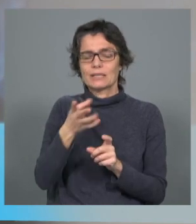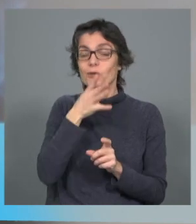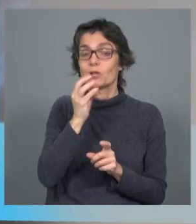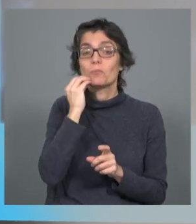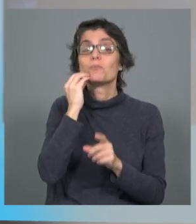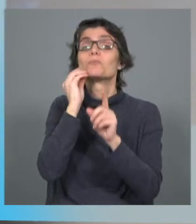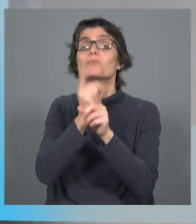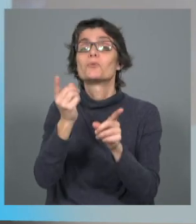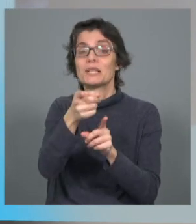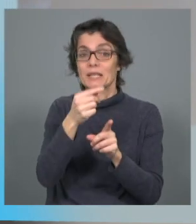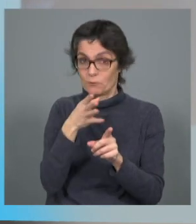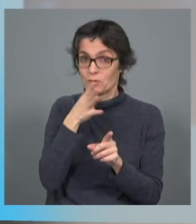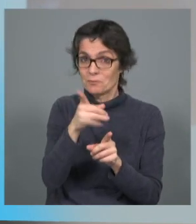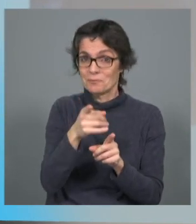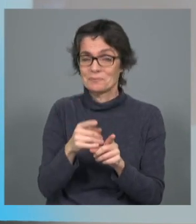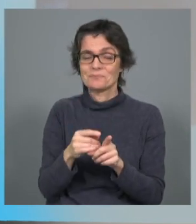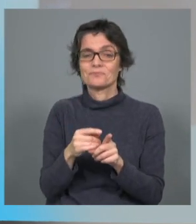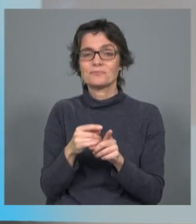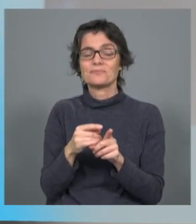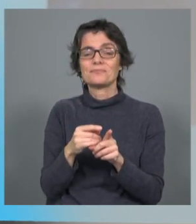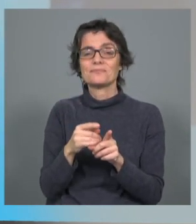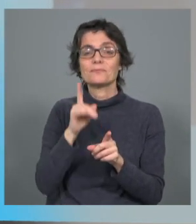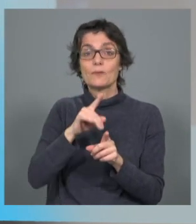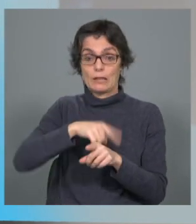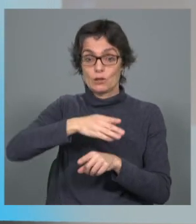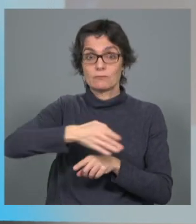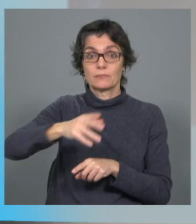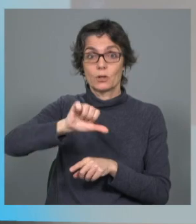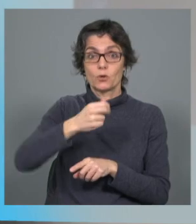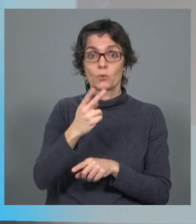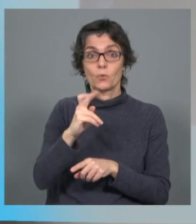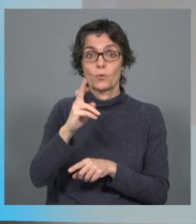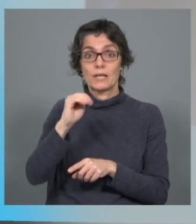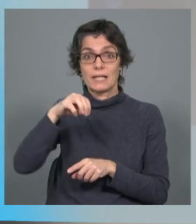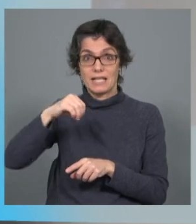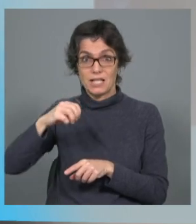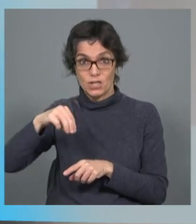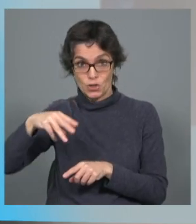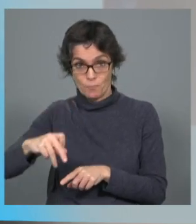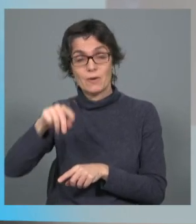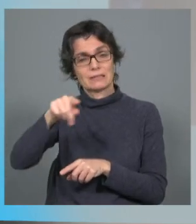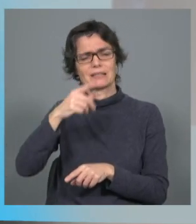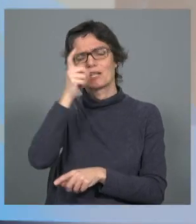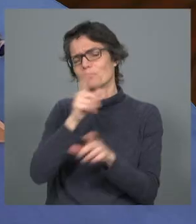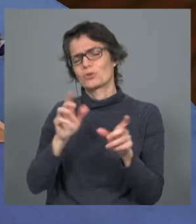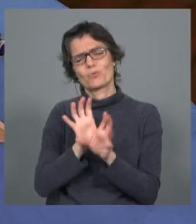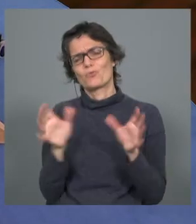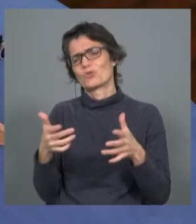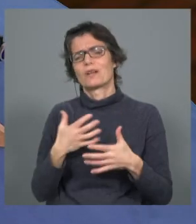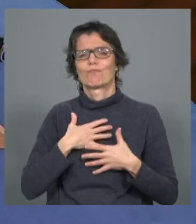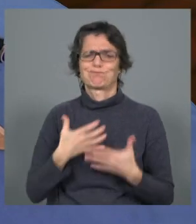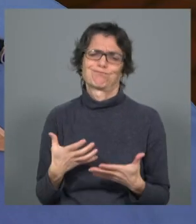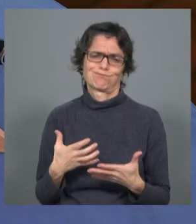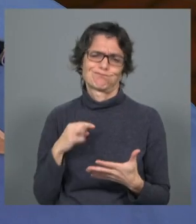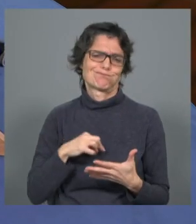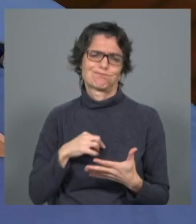por isso que fiz este desvio, calha outra vez nesta quaresma, que vivemos de maneira diferente. As pessoas estão muito cansadas neste momento, estamos